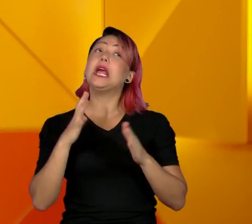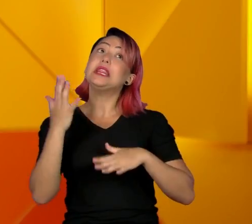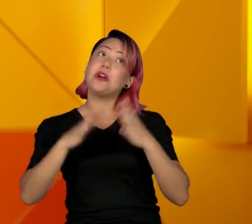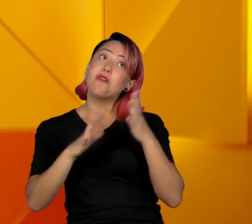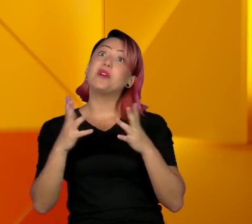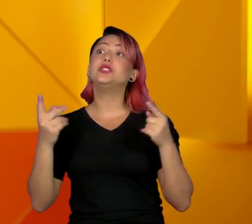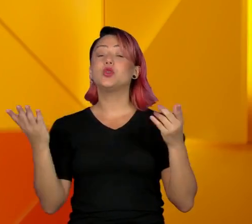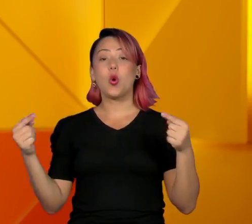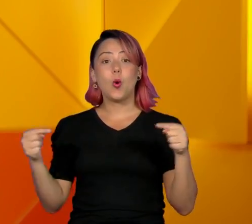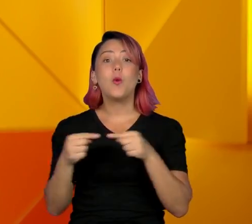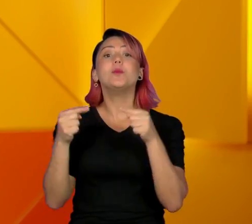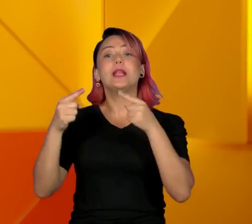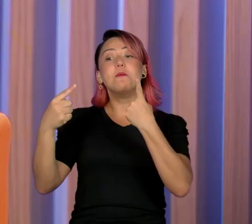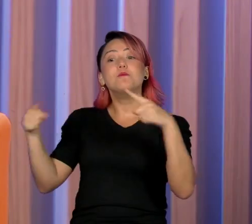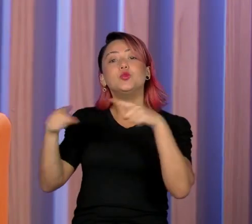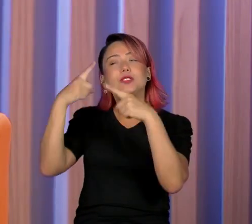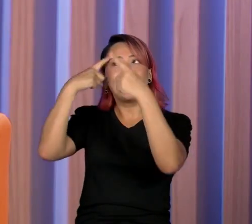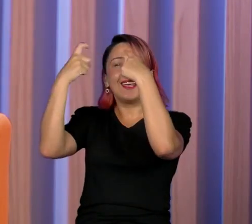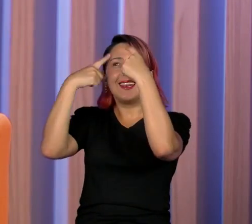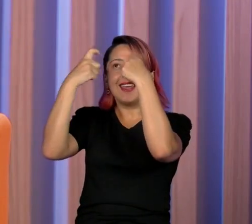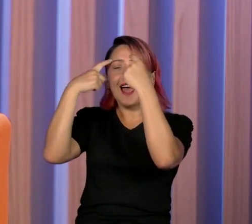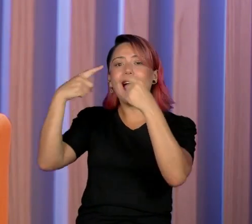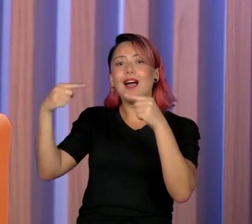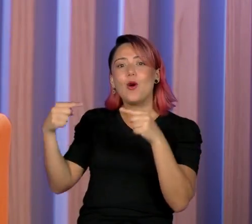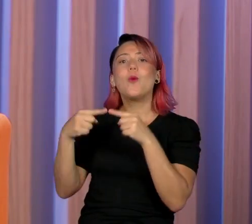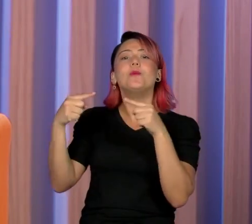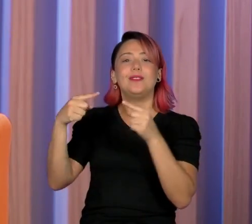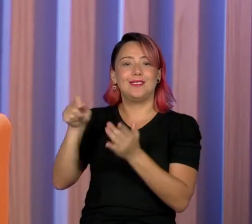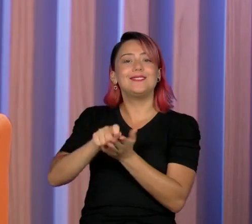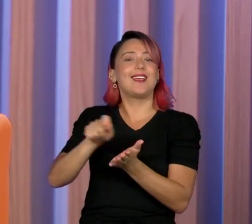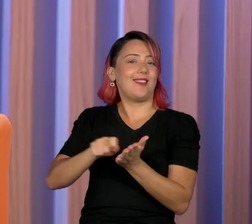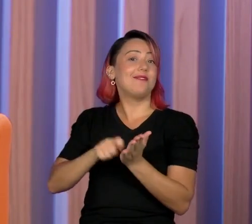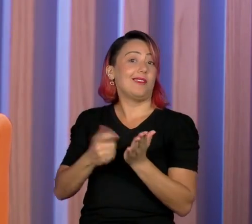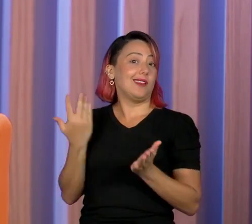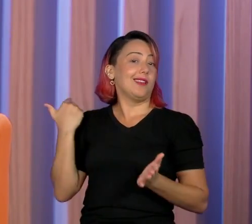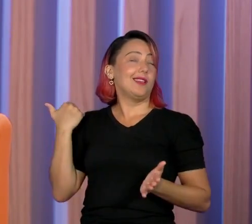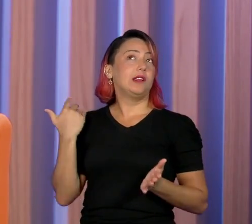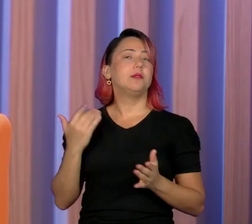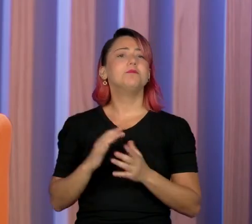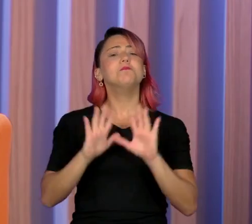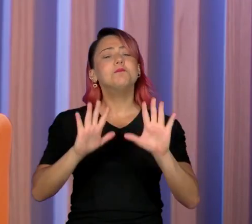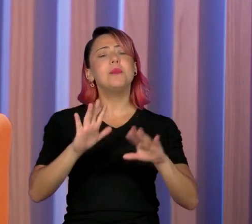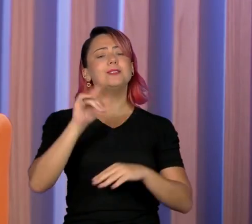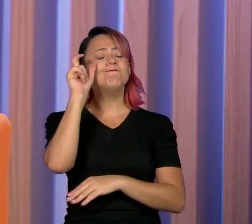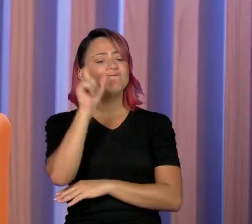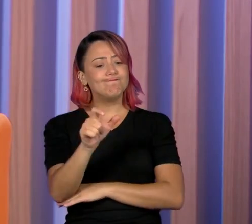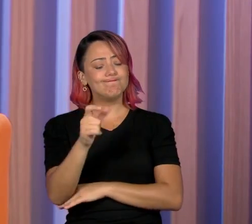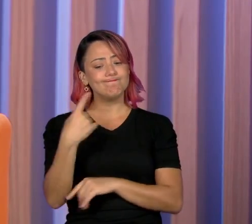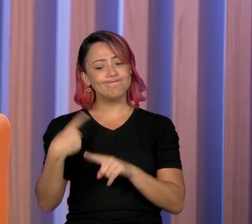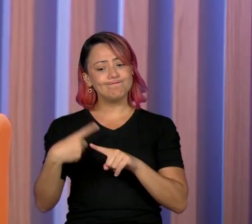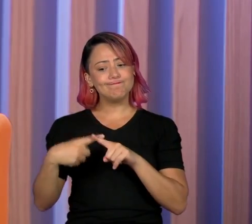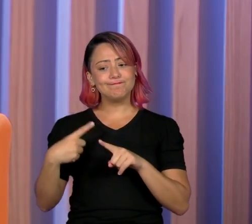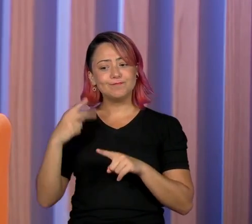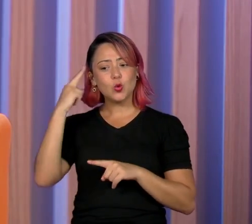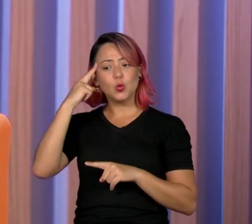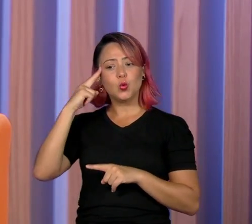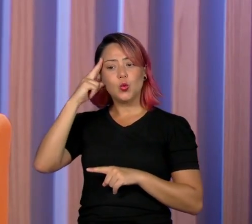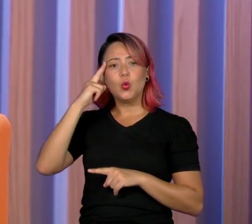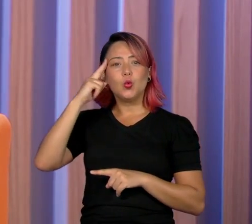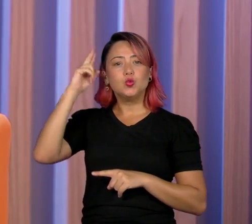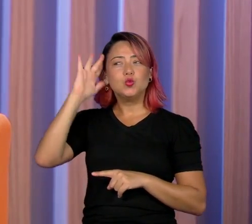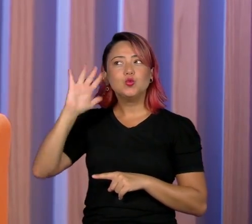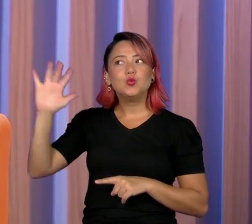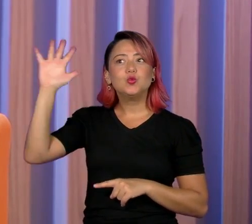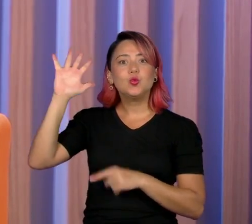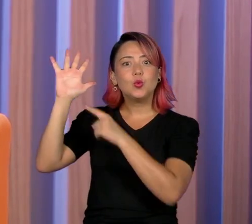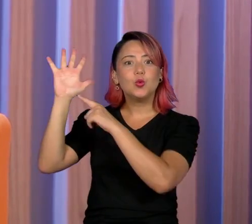daí também, desse momento. Mas acho que o interessante é essa construção do sonho. Às